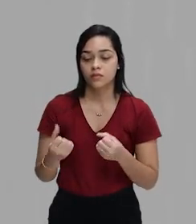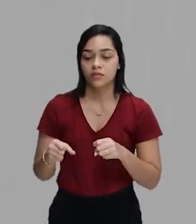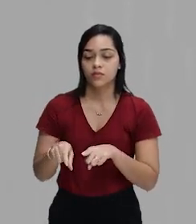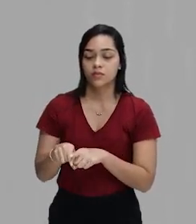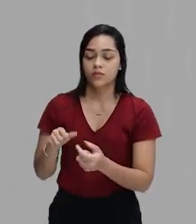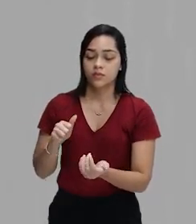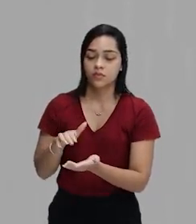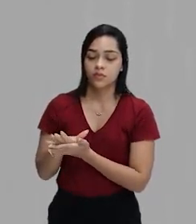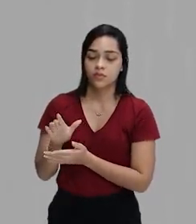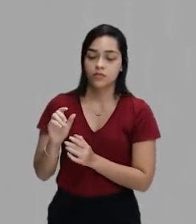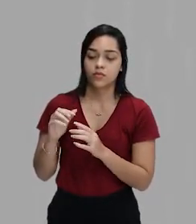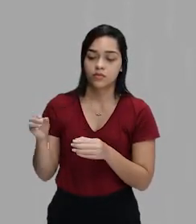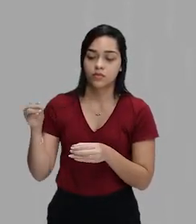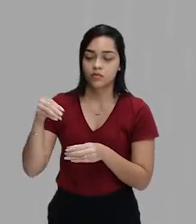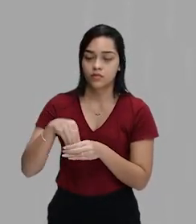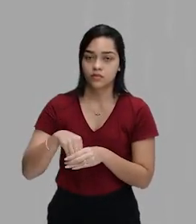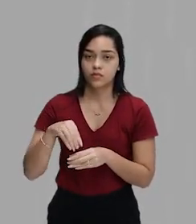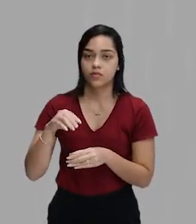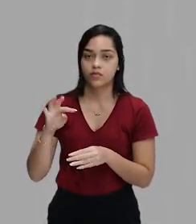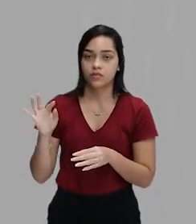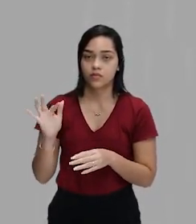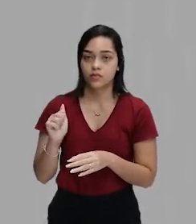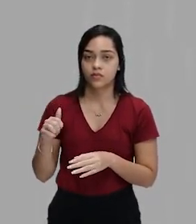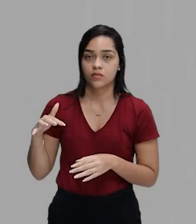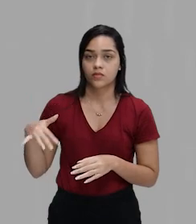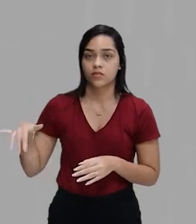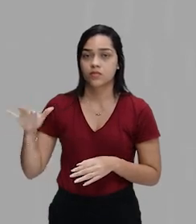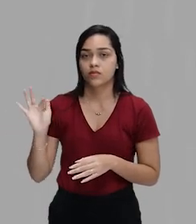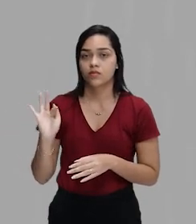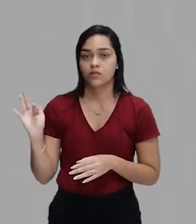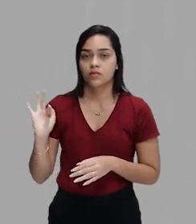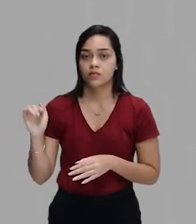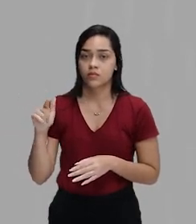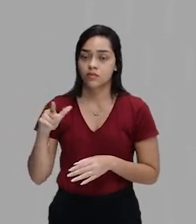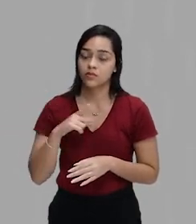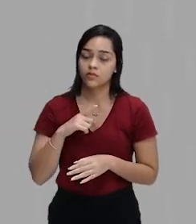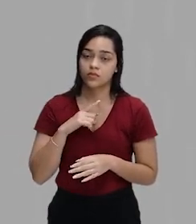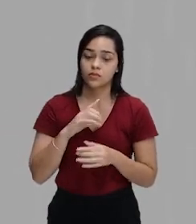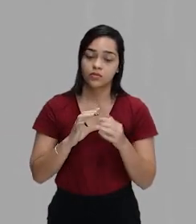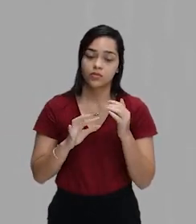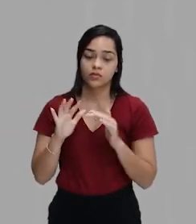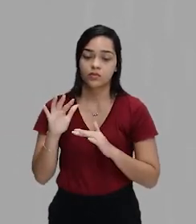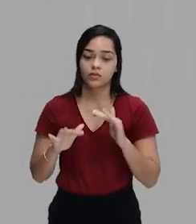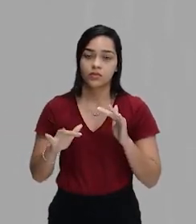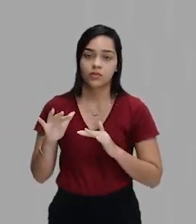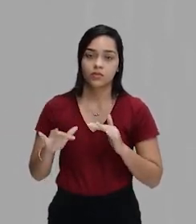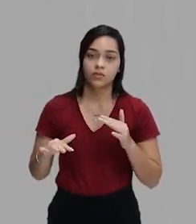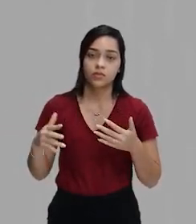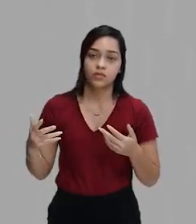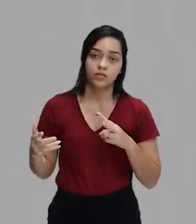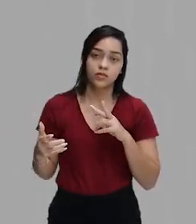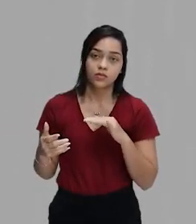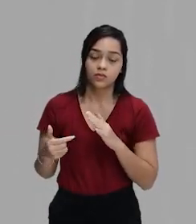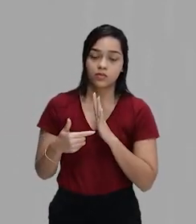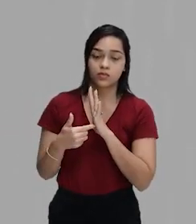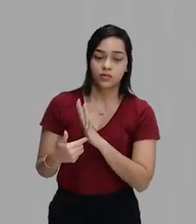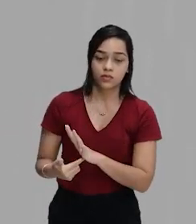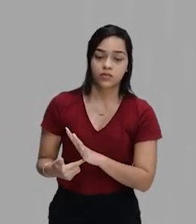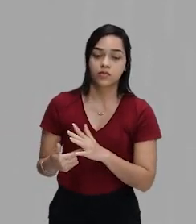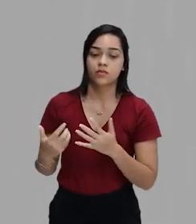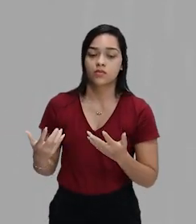os alemães nazistas de dentro do território francês. Então, aqui você tem um termômetro que já vai nos